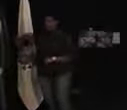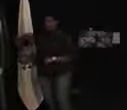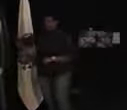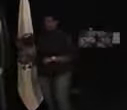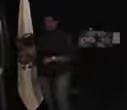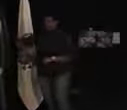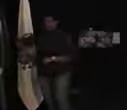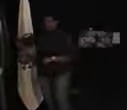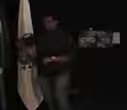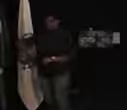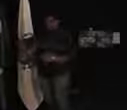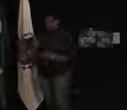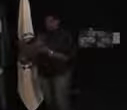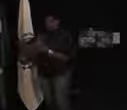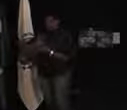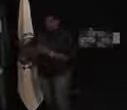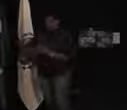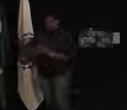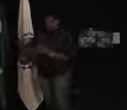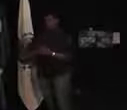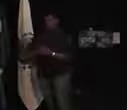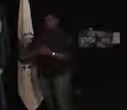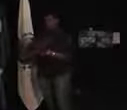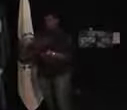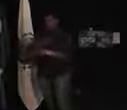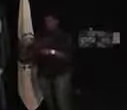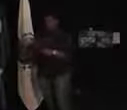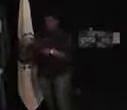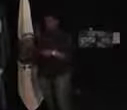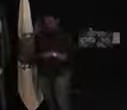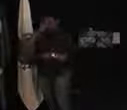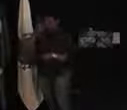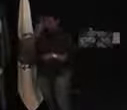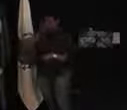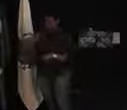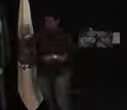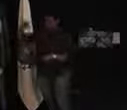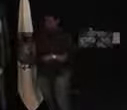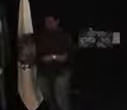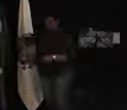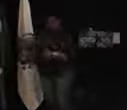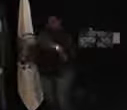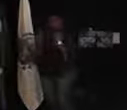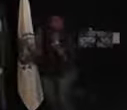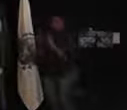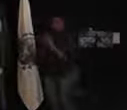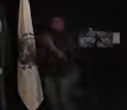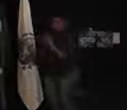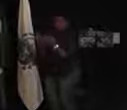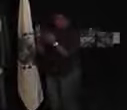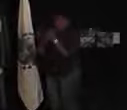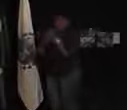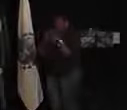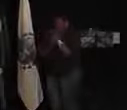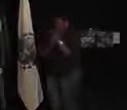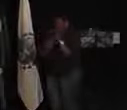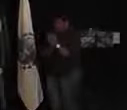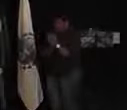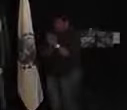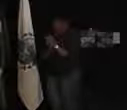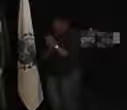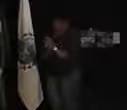Isso é fato. Né? Em muitas situações, a história piora o quadro. Uma família organizada, estruturada,